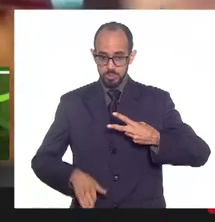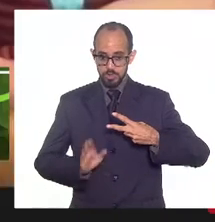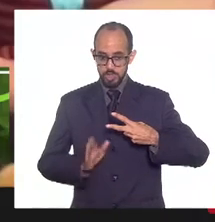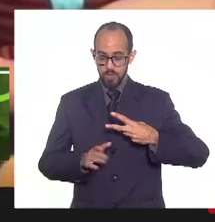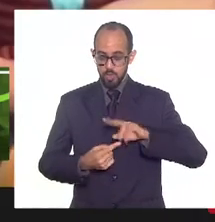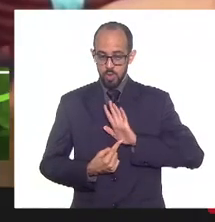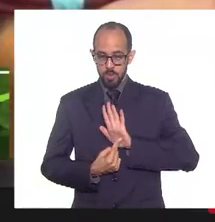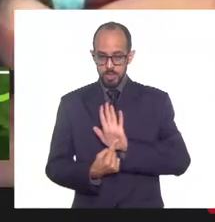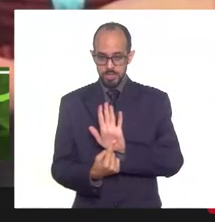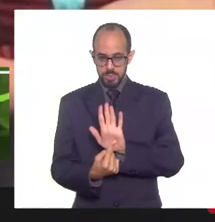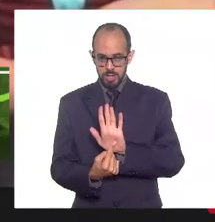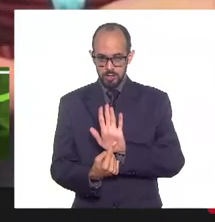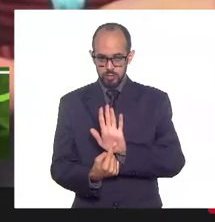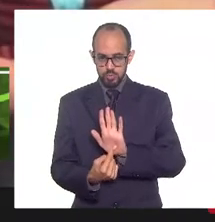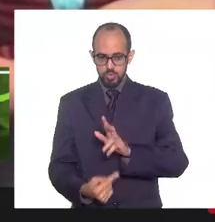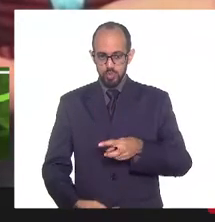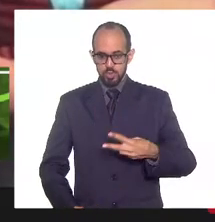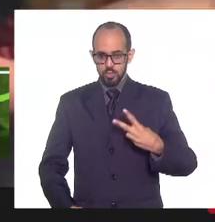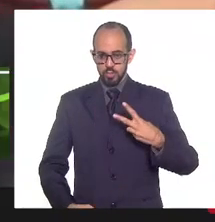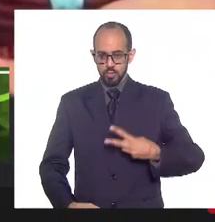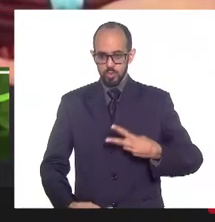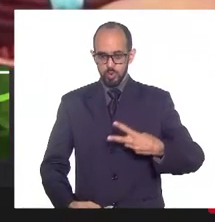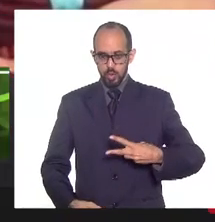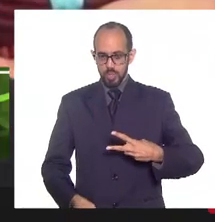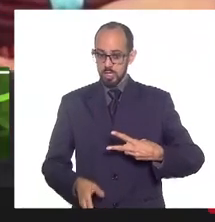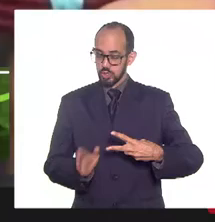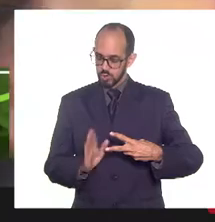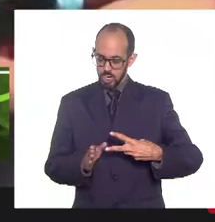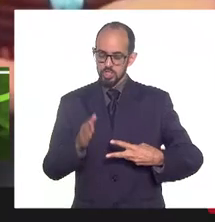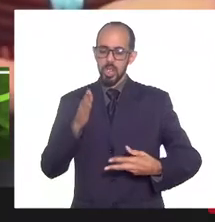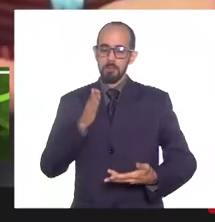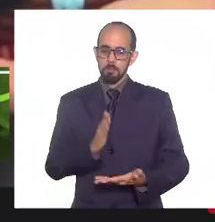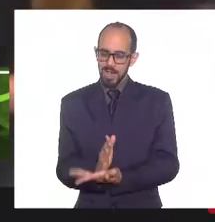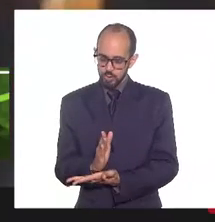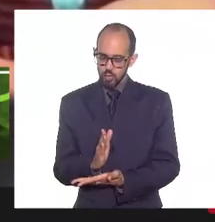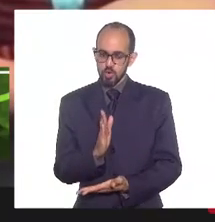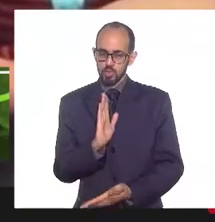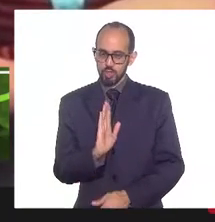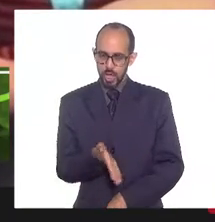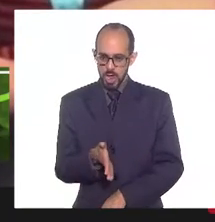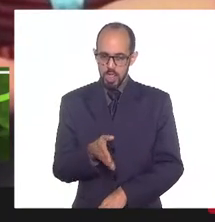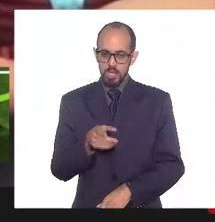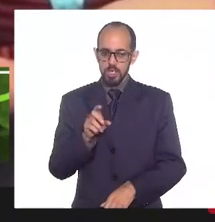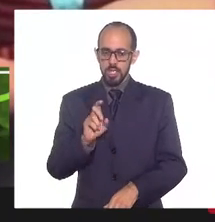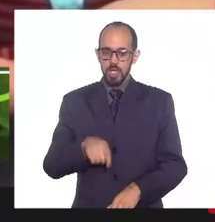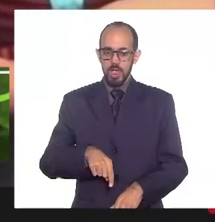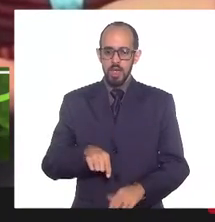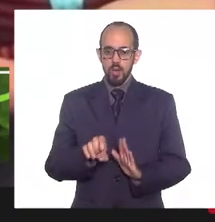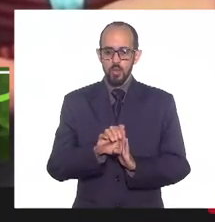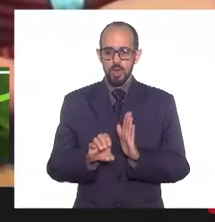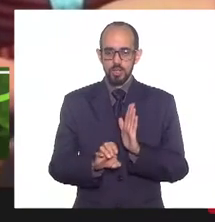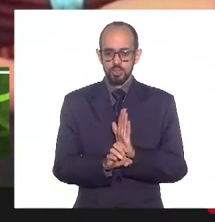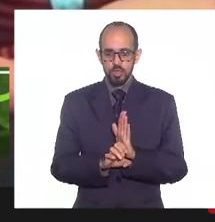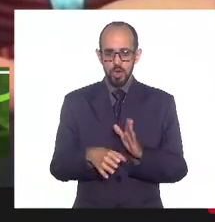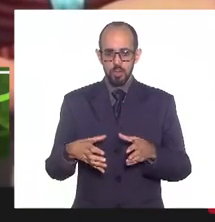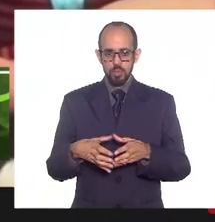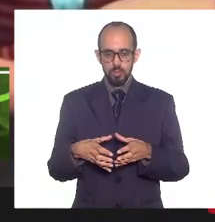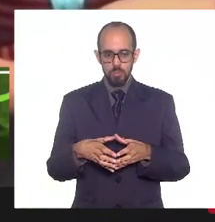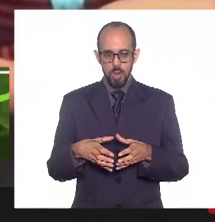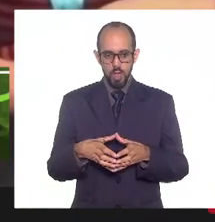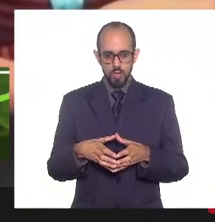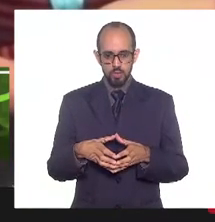apresentados nós já vencemos dois editais que é o edital cultura o bloco presente nas redes